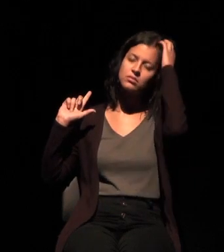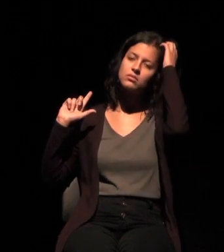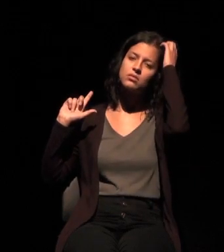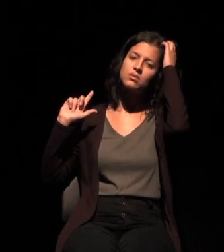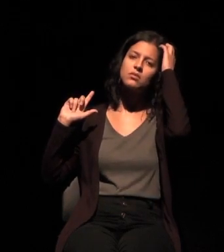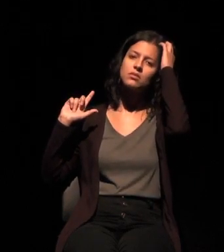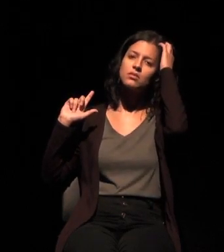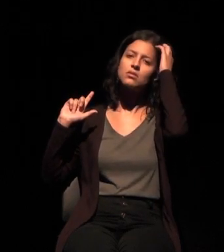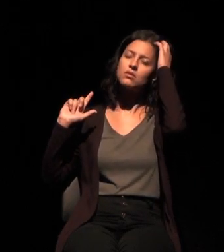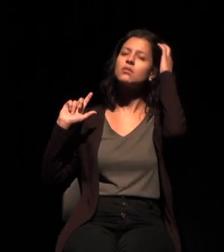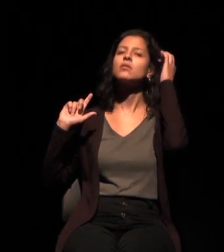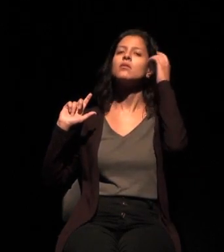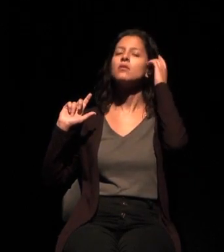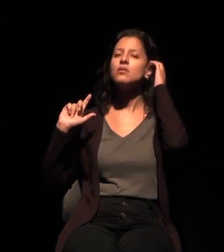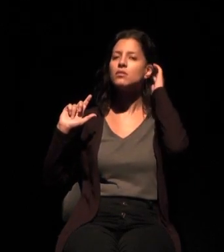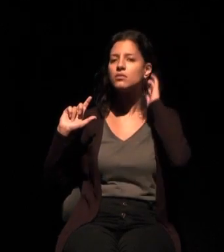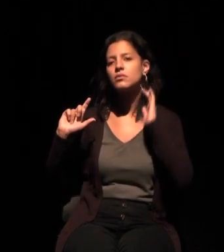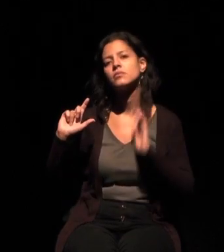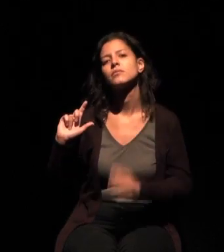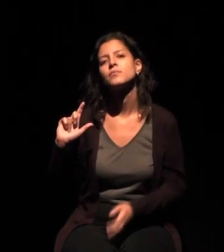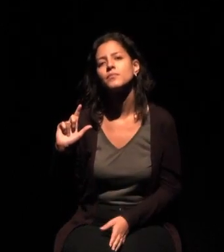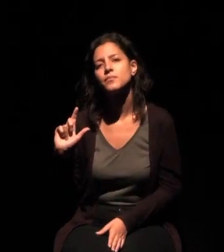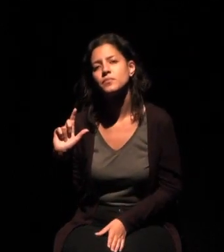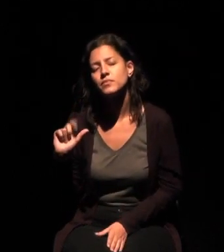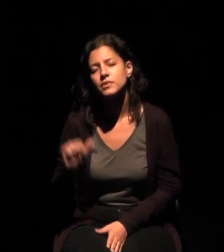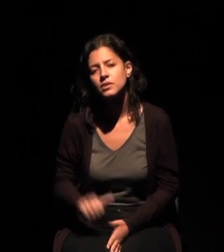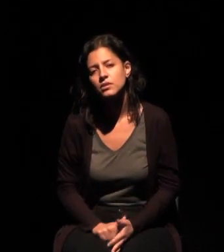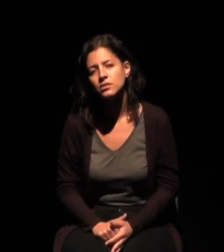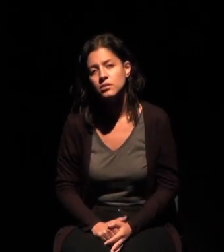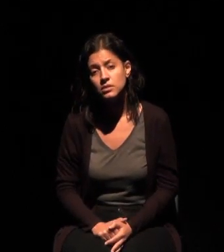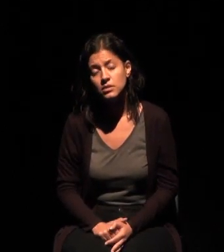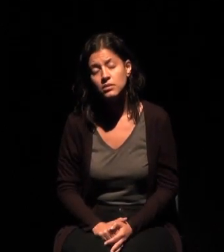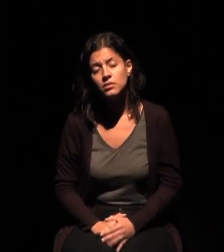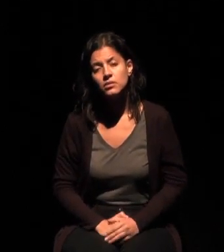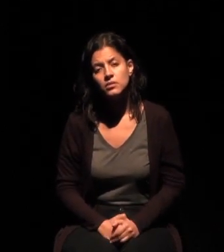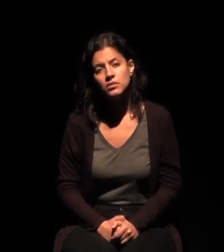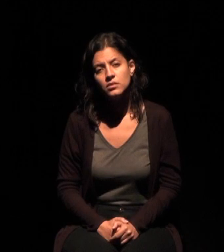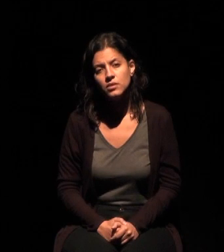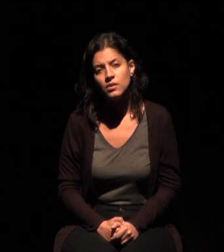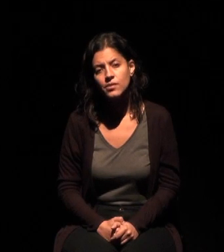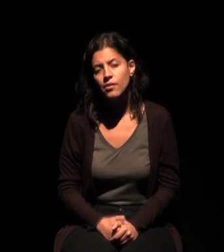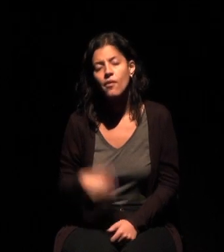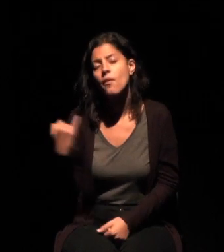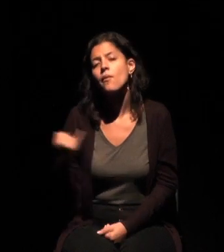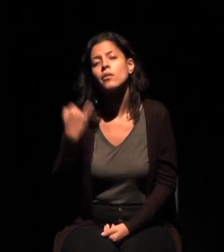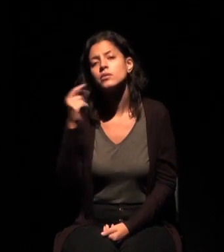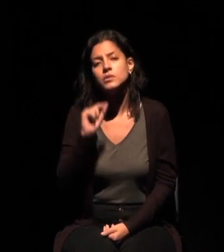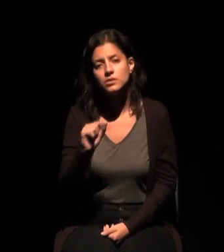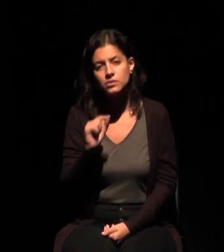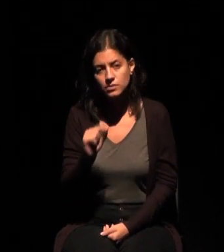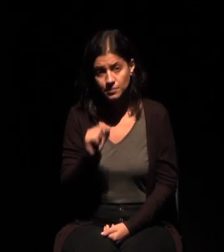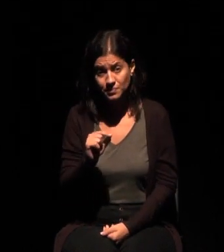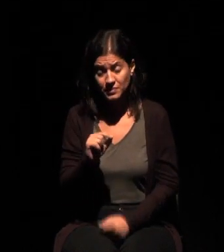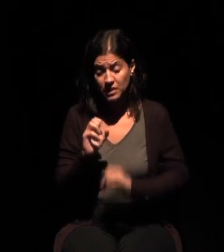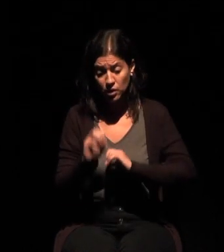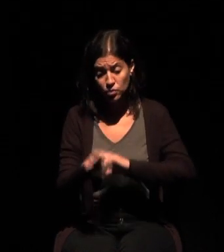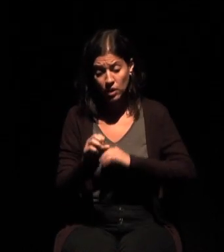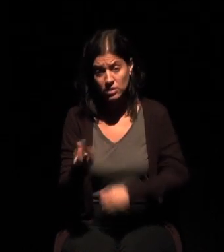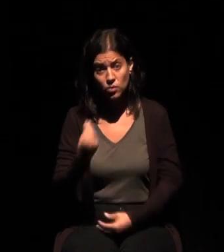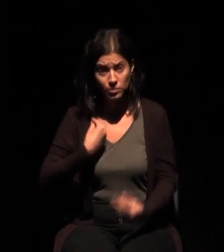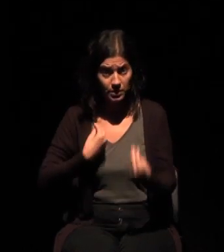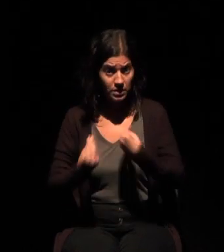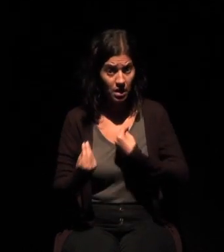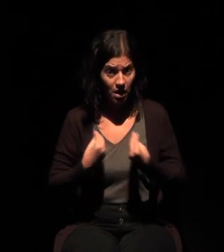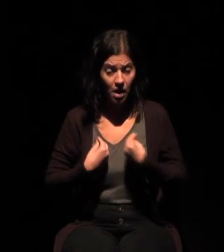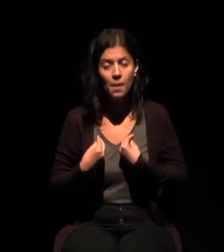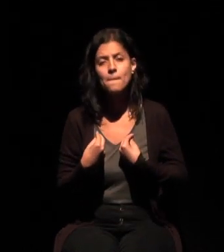universidades mas ficaram até 10 nas escolas não é porque de facto o que é importante o que é educação nos pode trazer é esse o sentido crítico